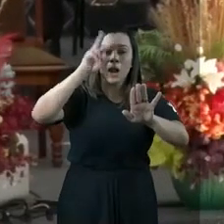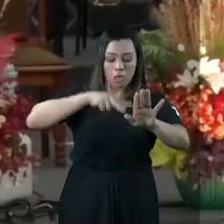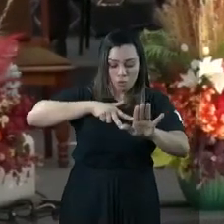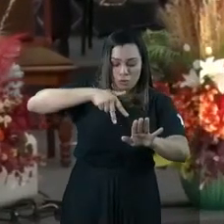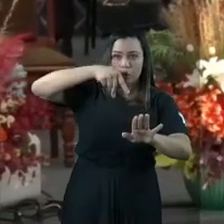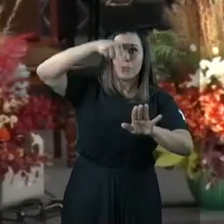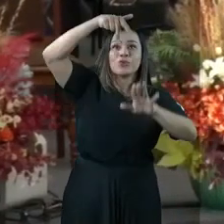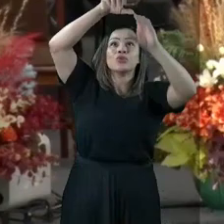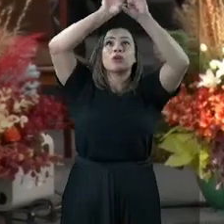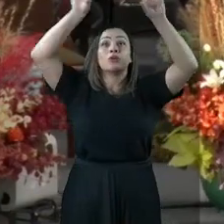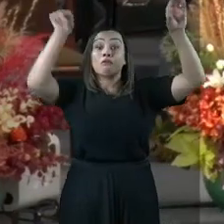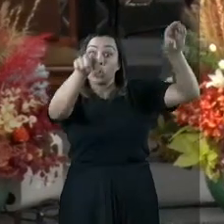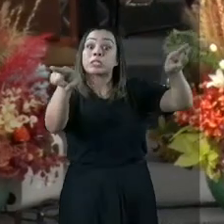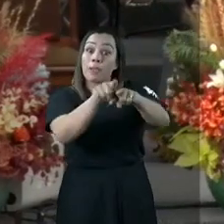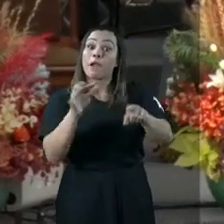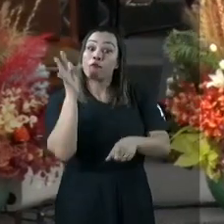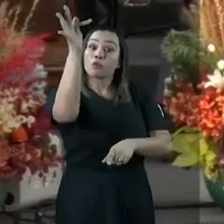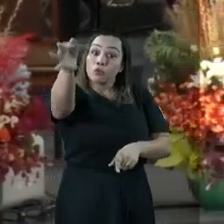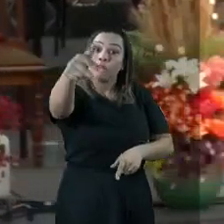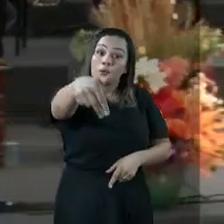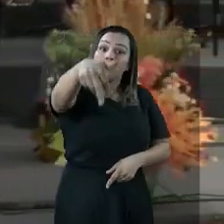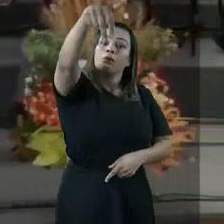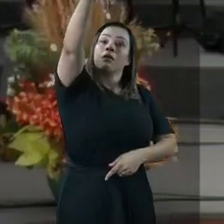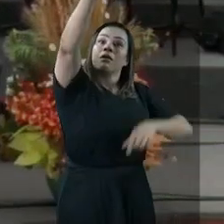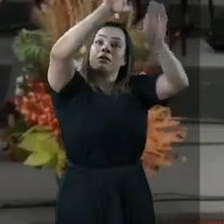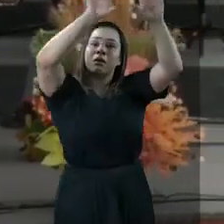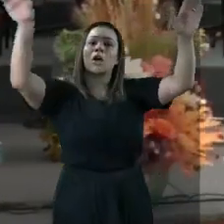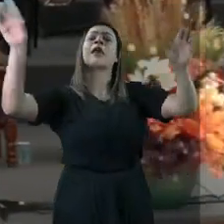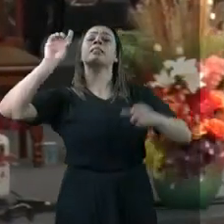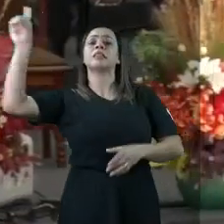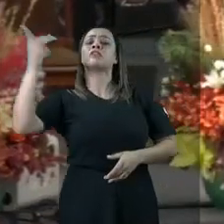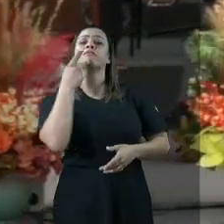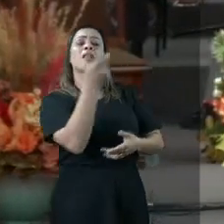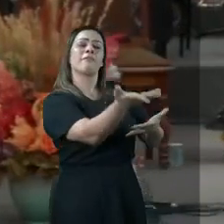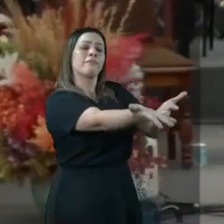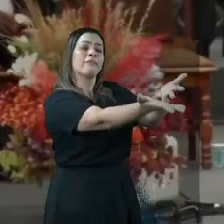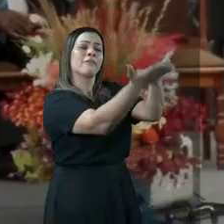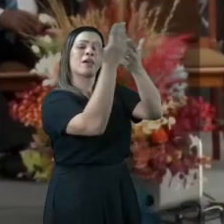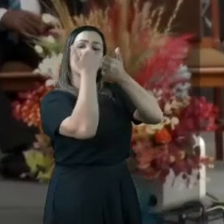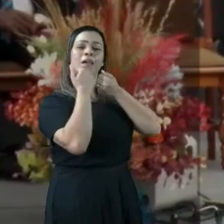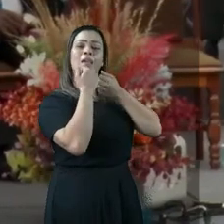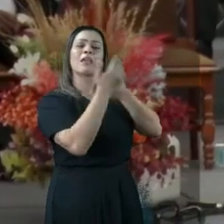dizer: vinde benditos de meu Pai, vinde!